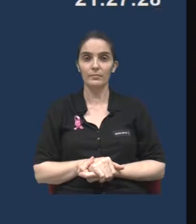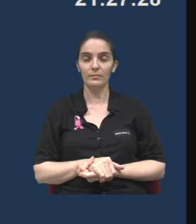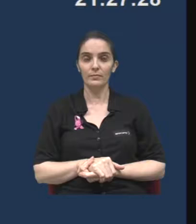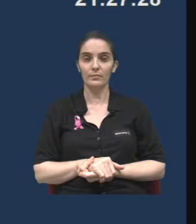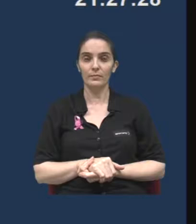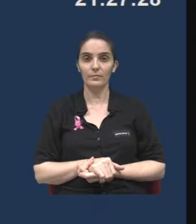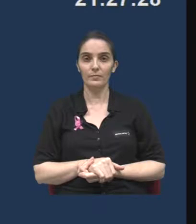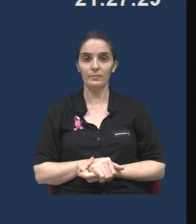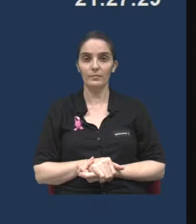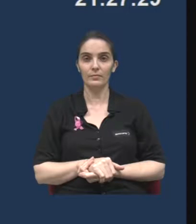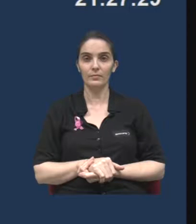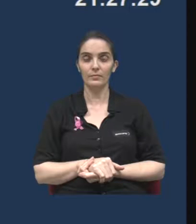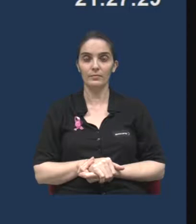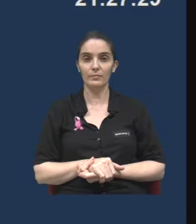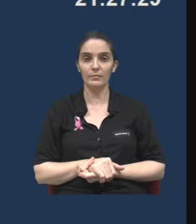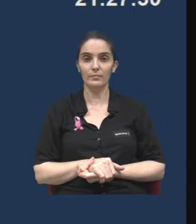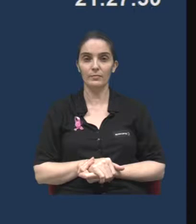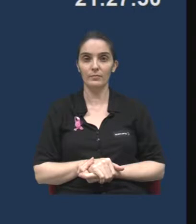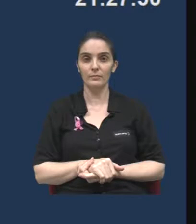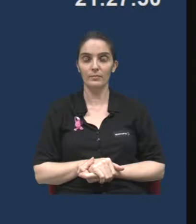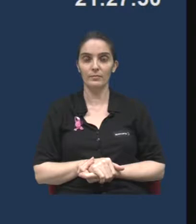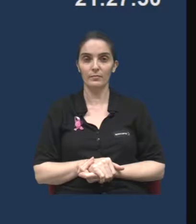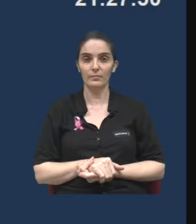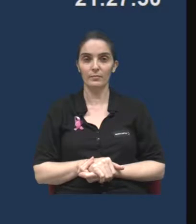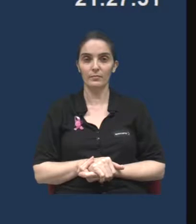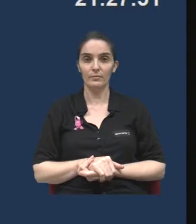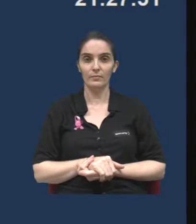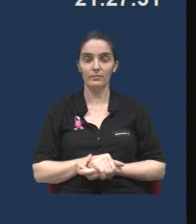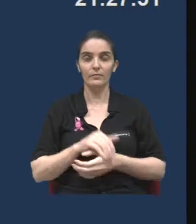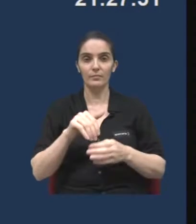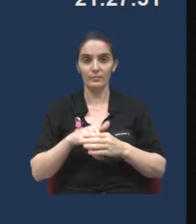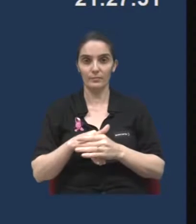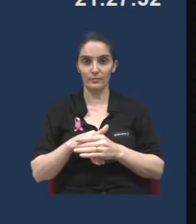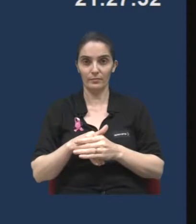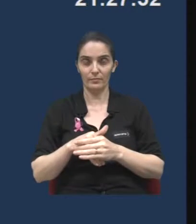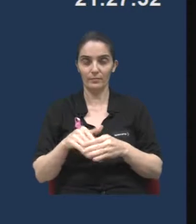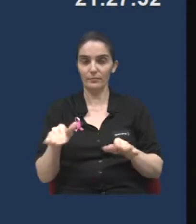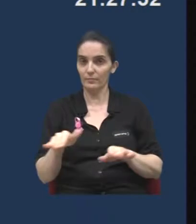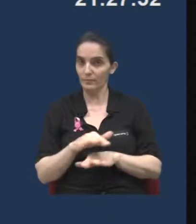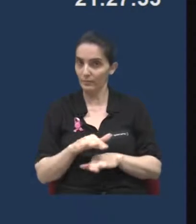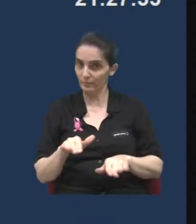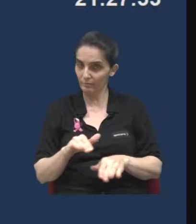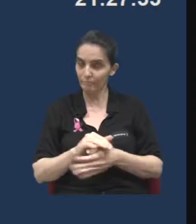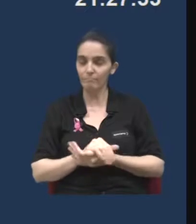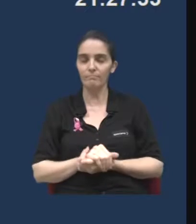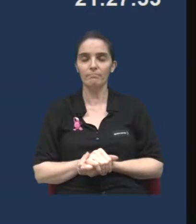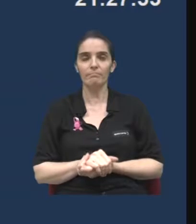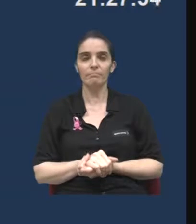Está encerrada a votação.